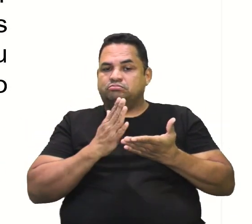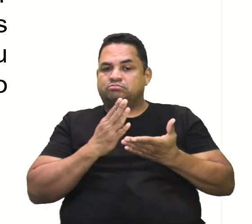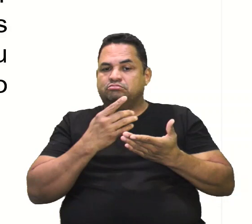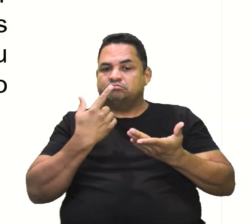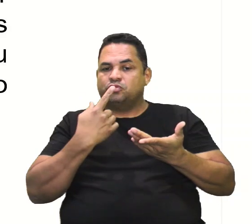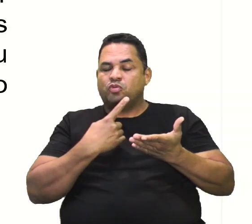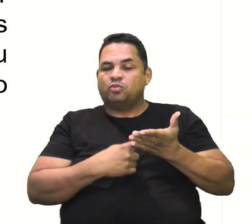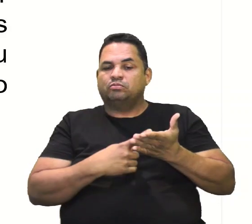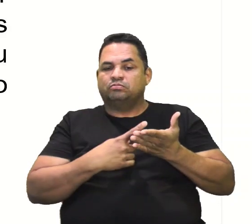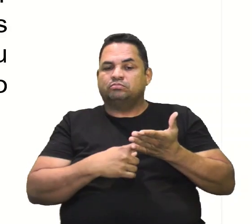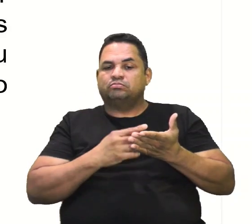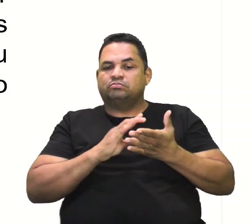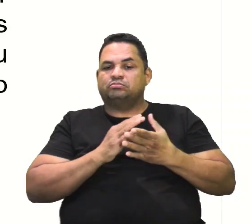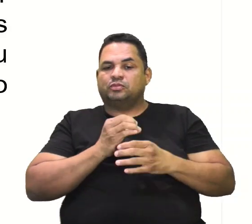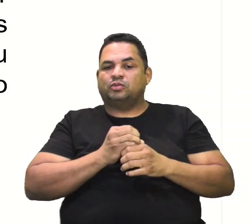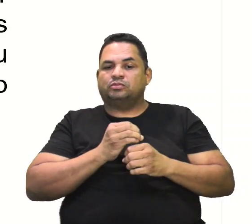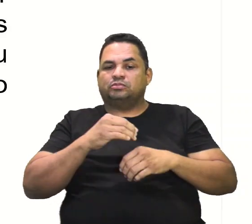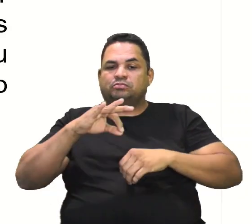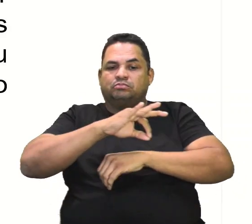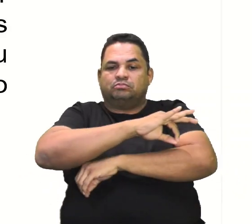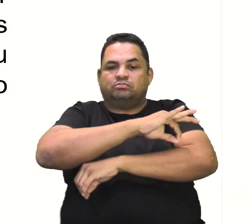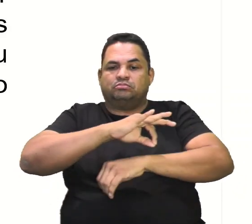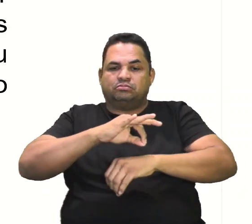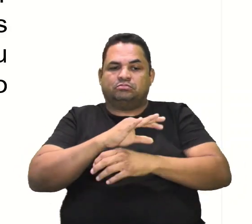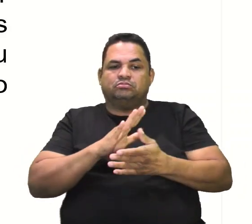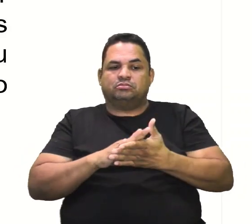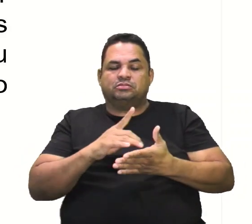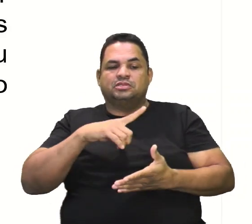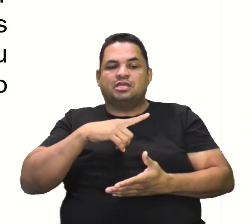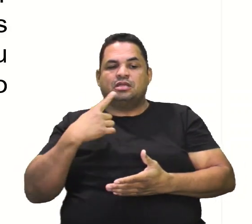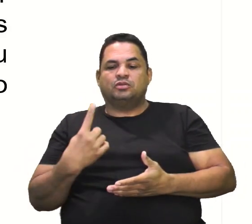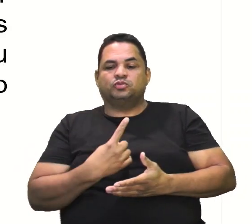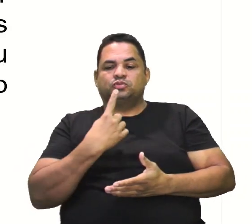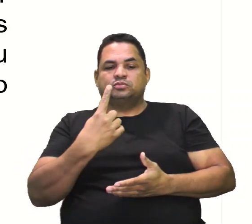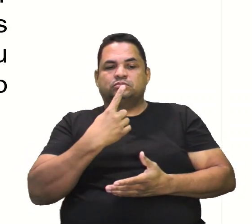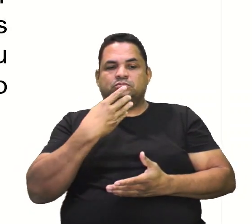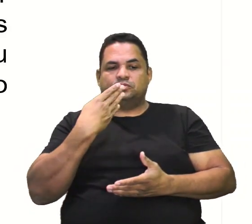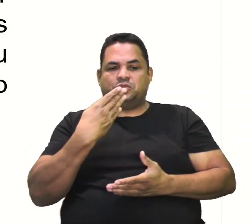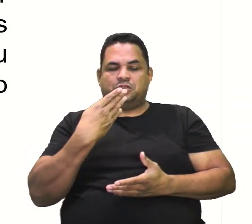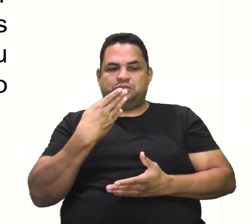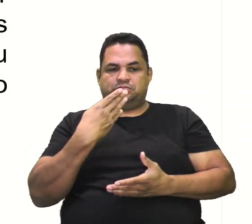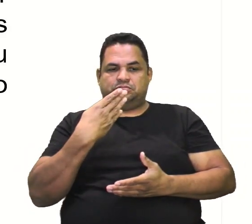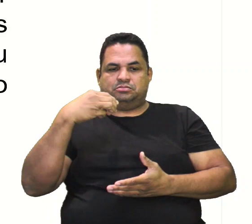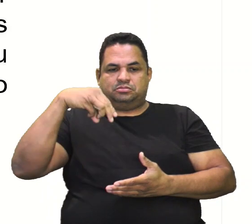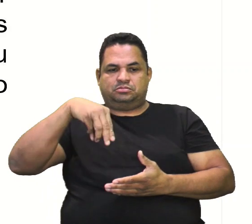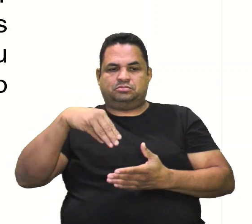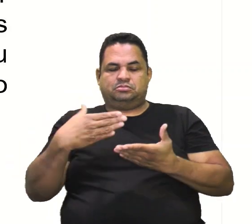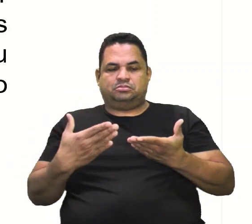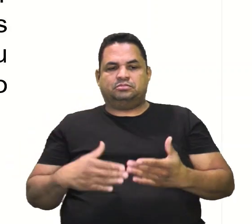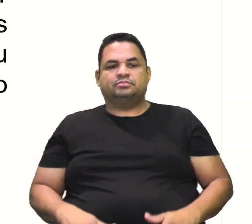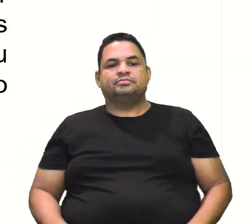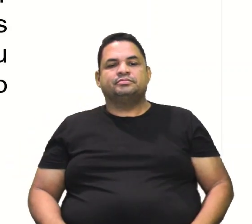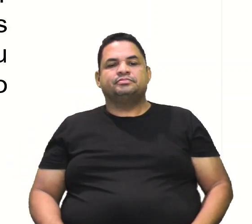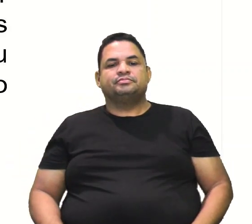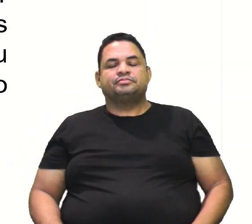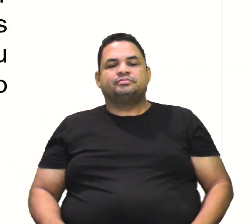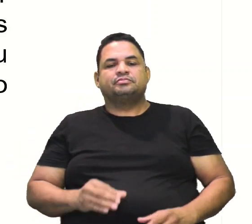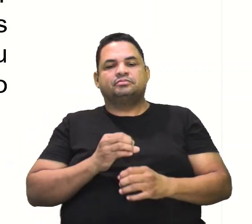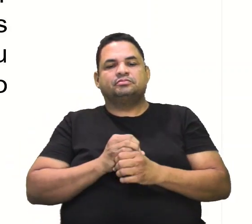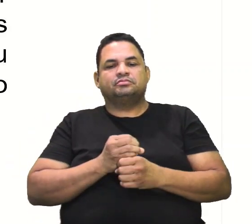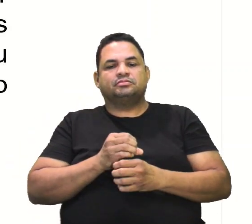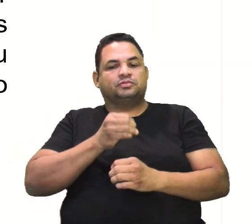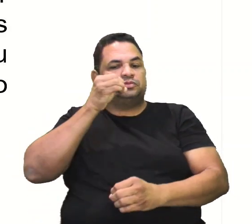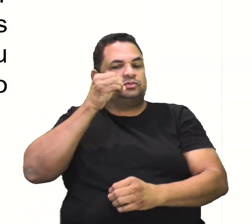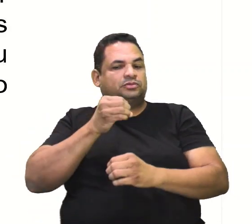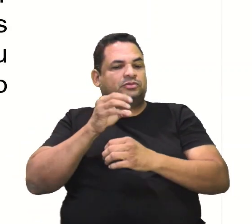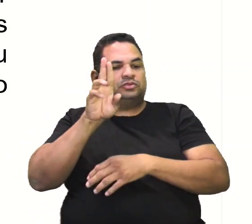ter 4 metros de altura. Isso tudo foi falado no vídeo, né? Então foi mostrado no desenho, né? E o engenheiro, usando